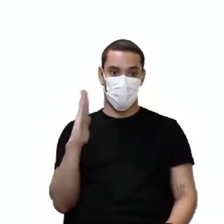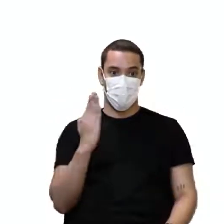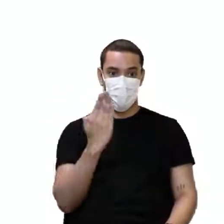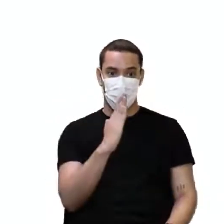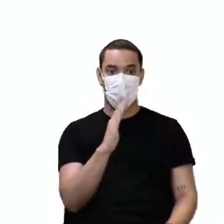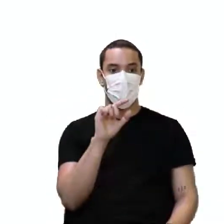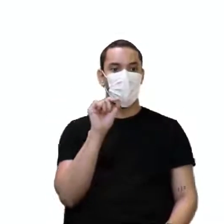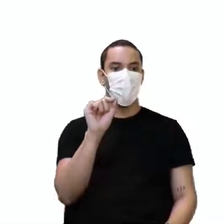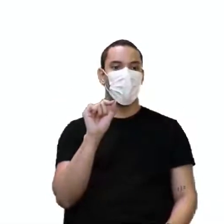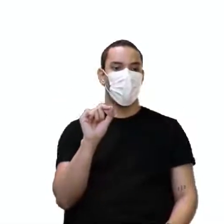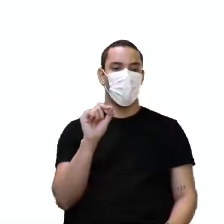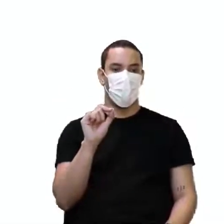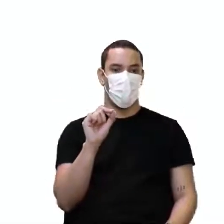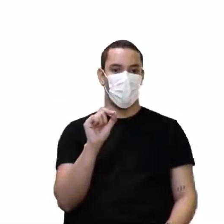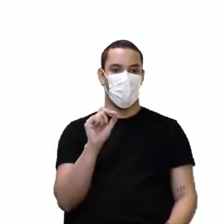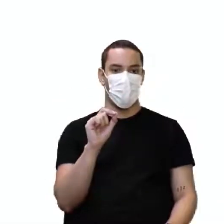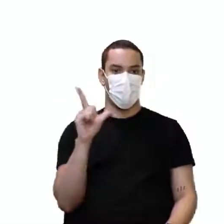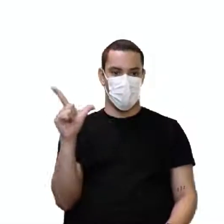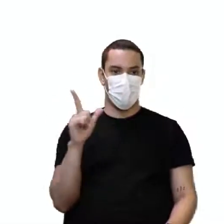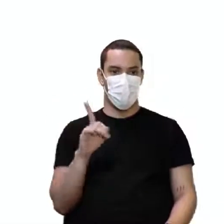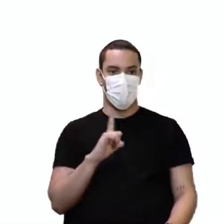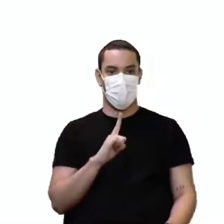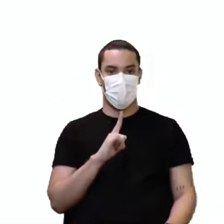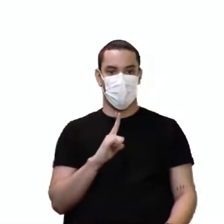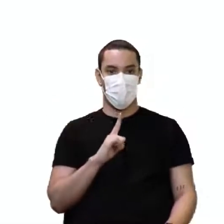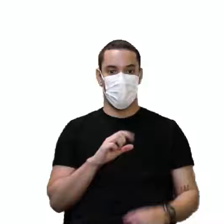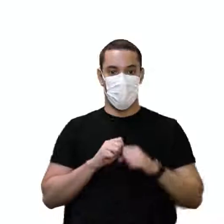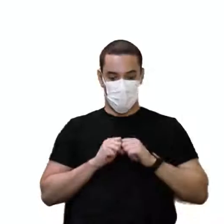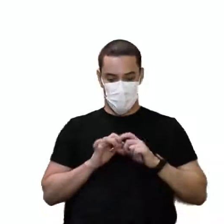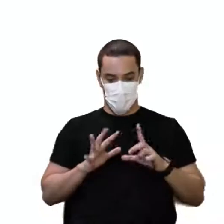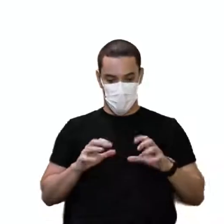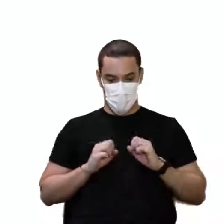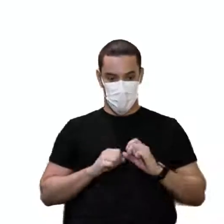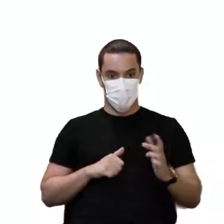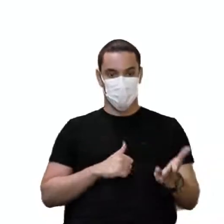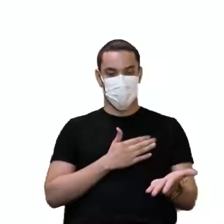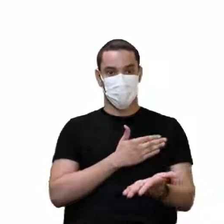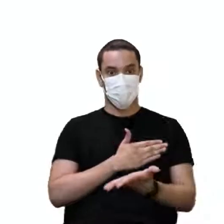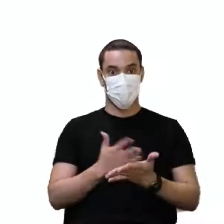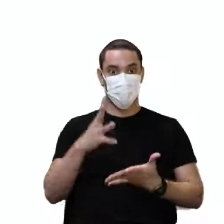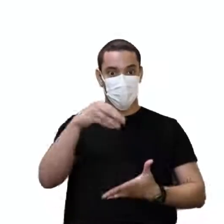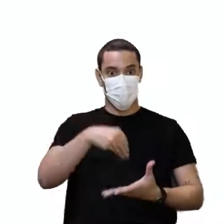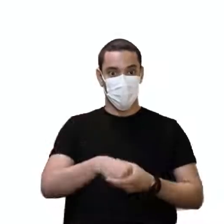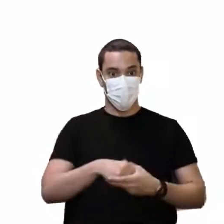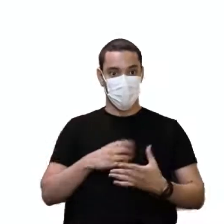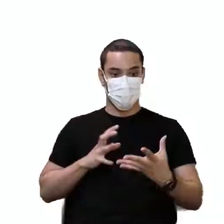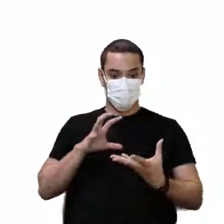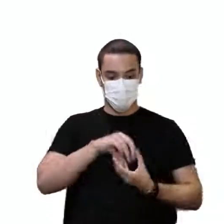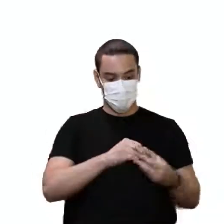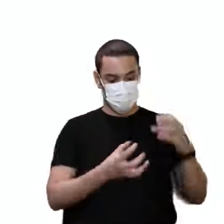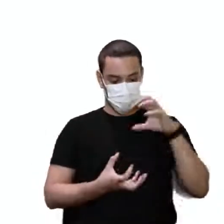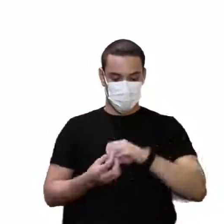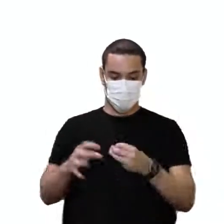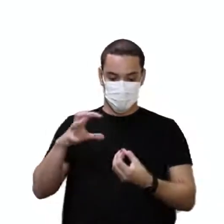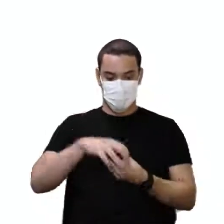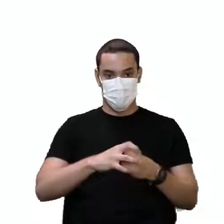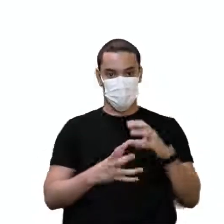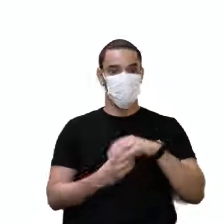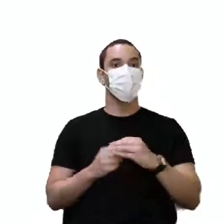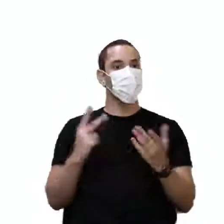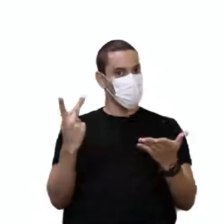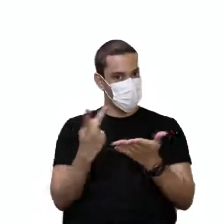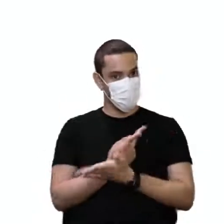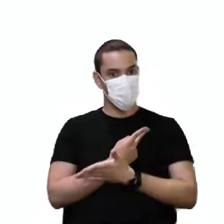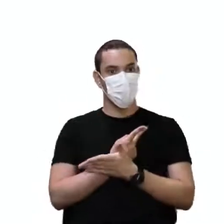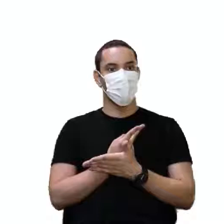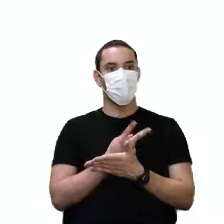que esses tubarãozinhos agora que eclodiram dos seus ovos comecem a predar um ao outro dentro da barriga da mãe. Olha que doideira. Mas